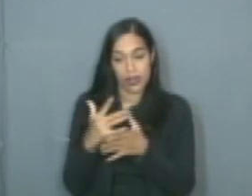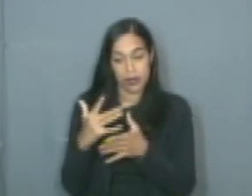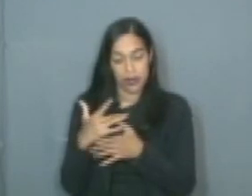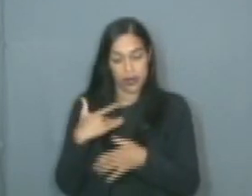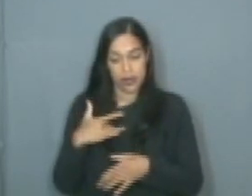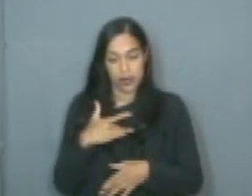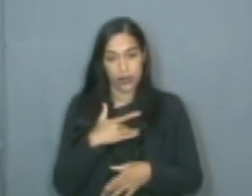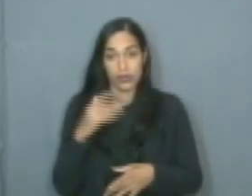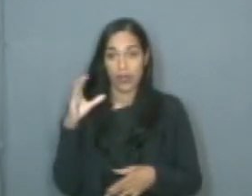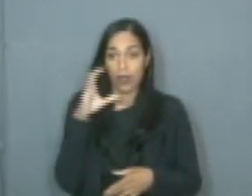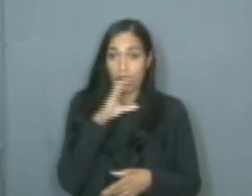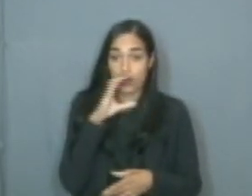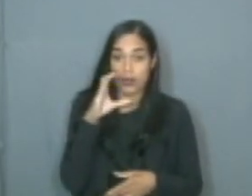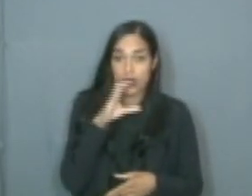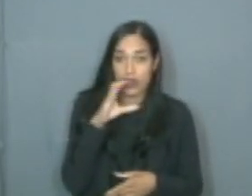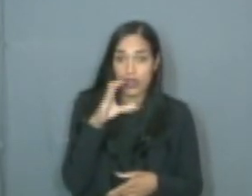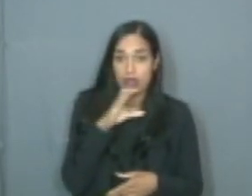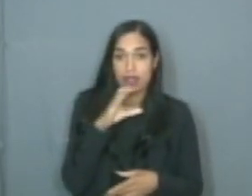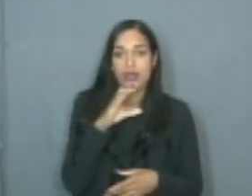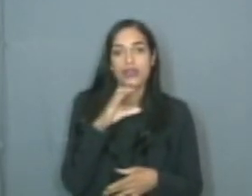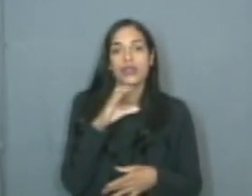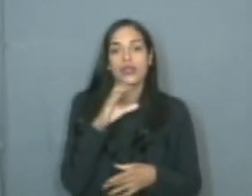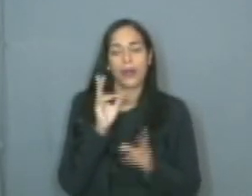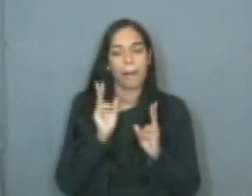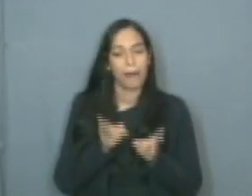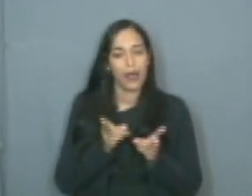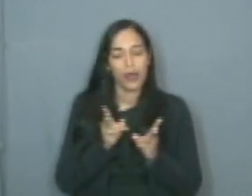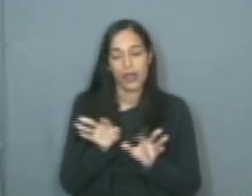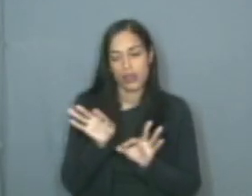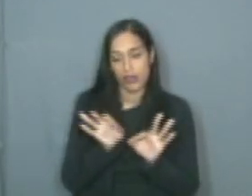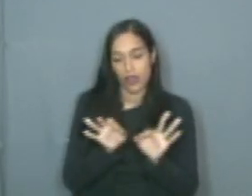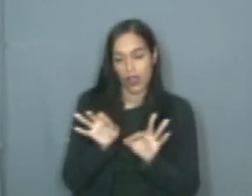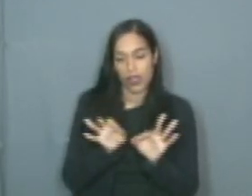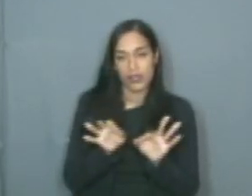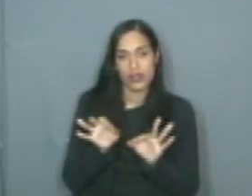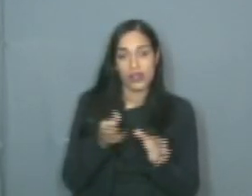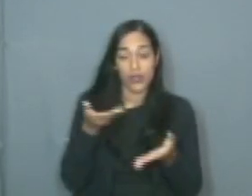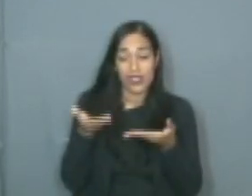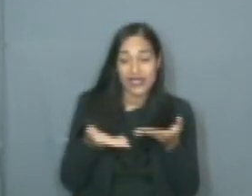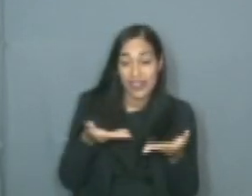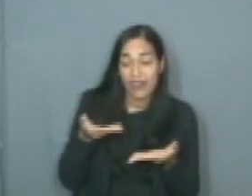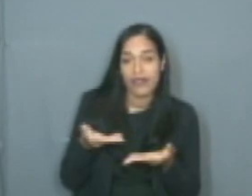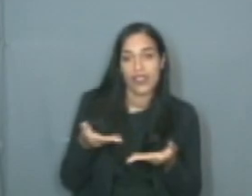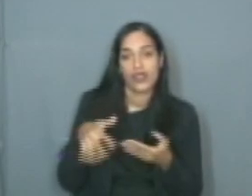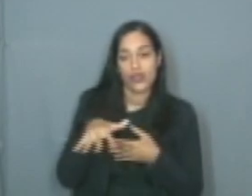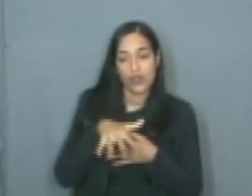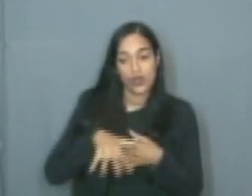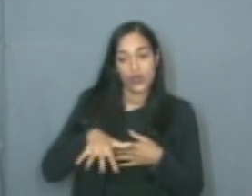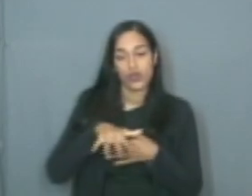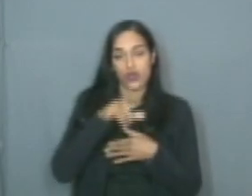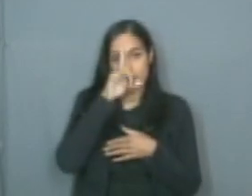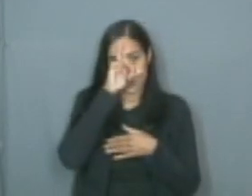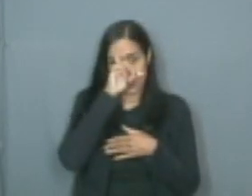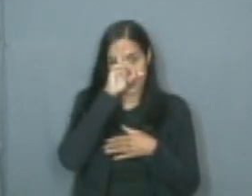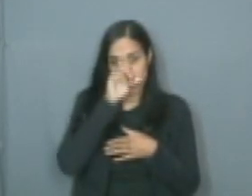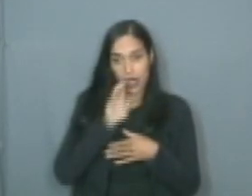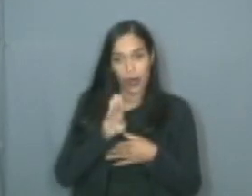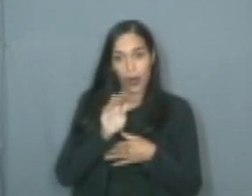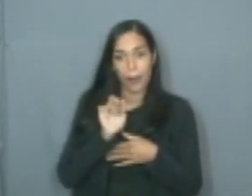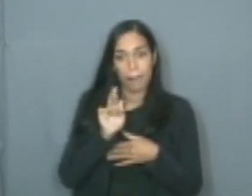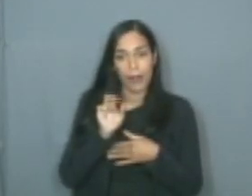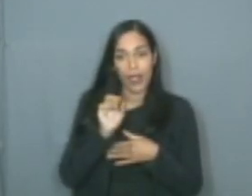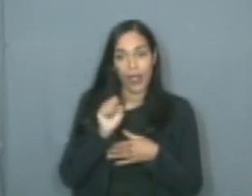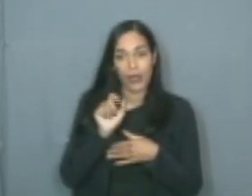medidas urgentes de reforço, manutenção e organização dos serviços da Policlínica Barros Lima, para